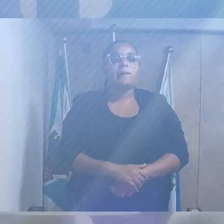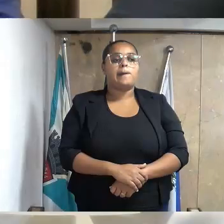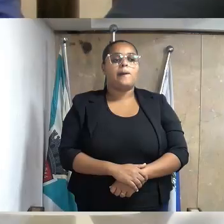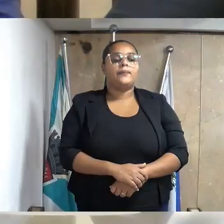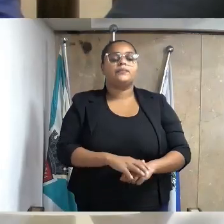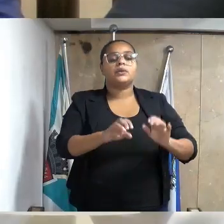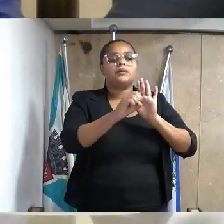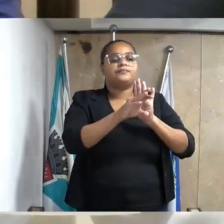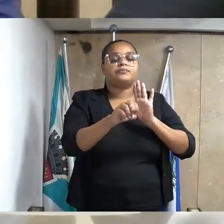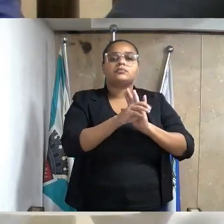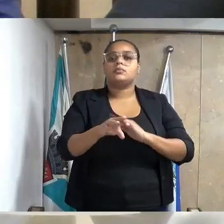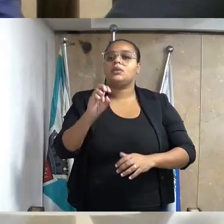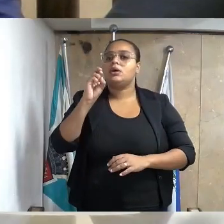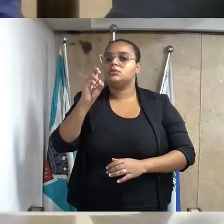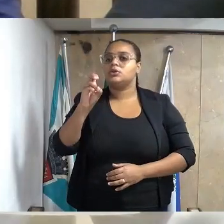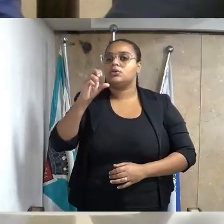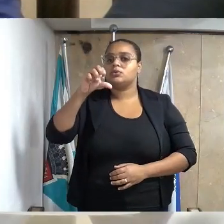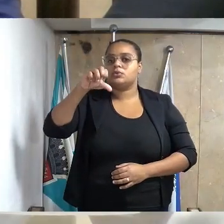Indicação